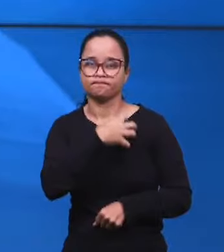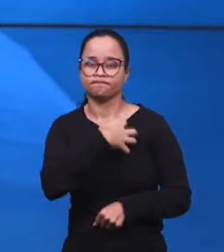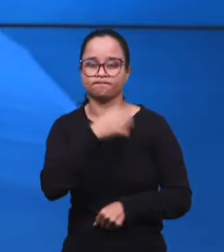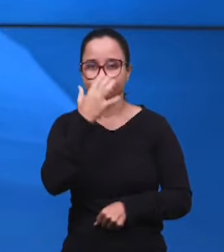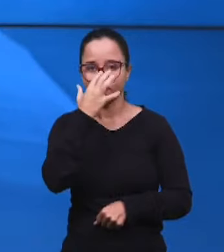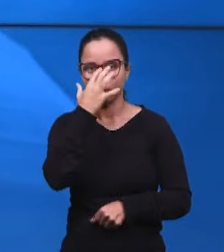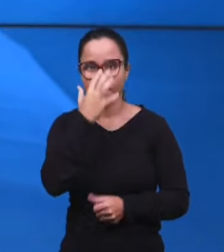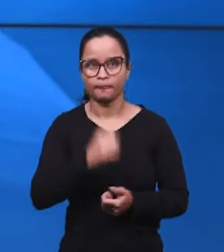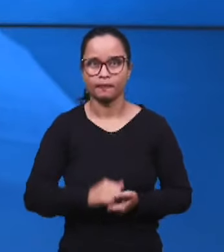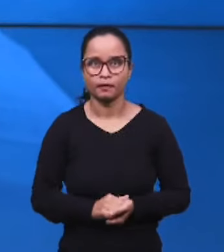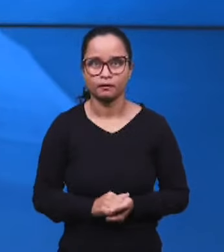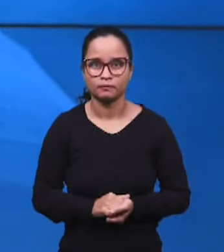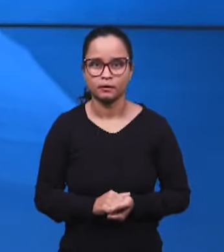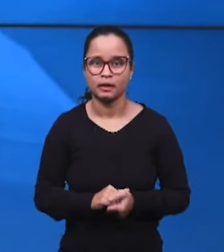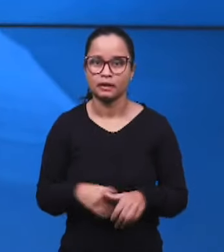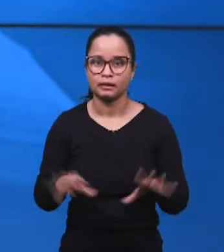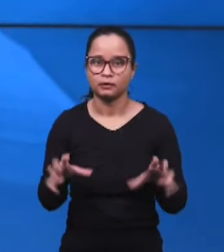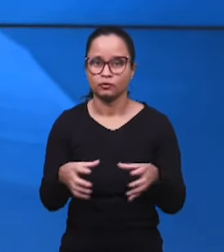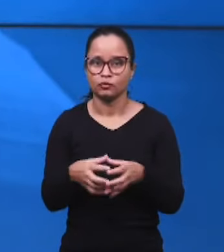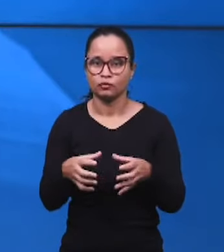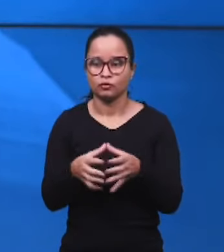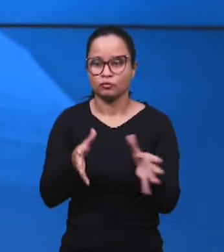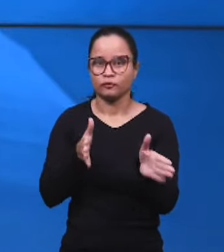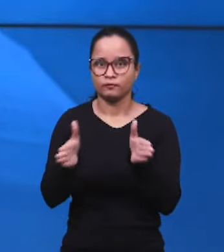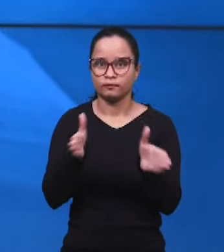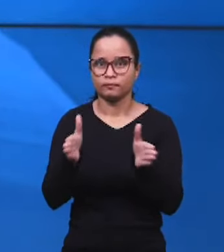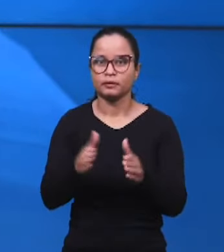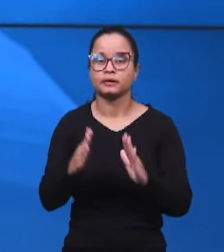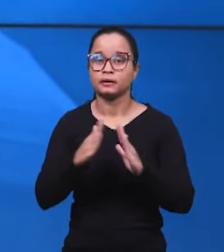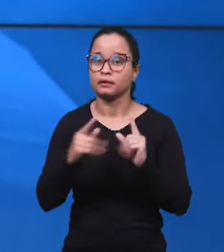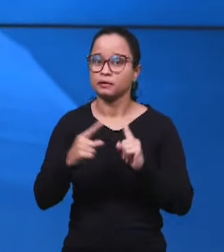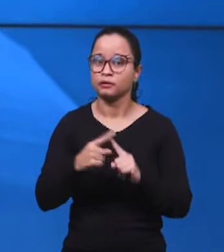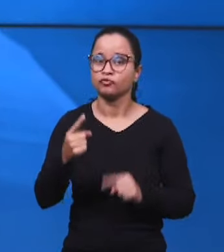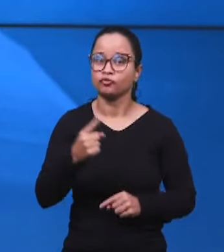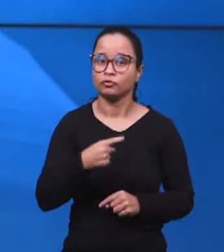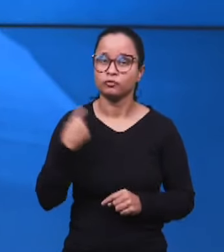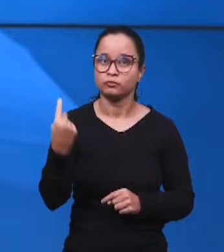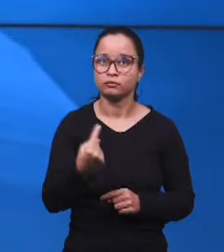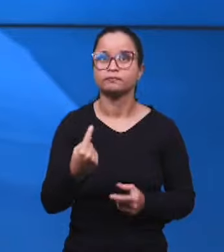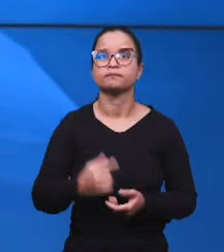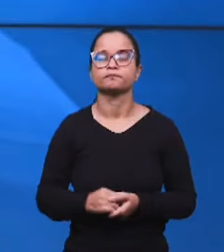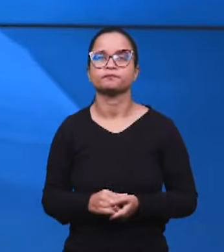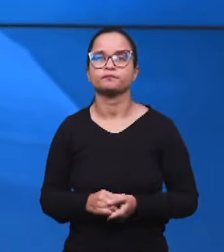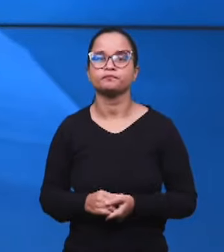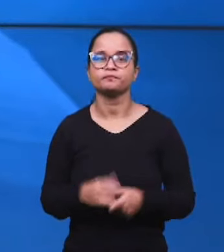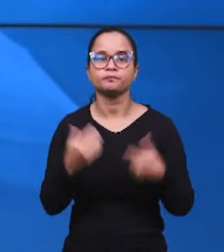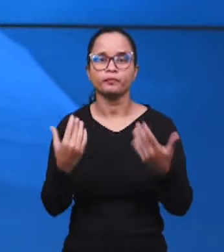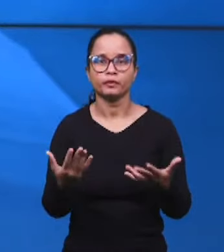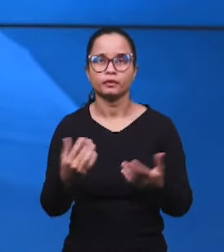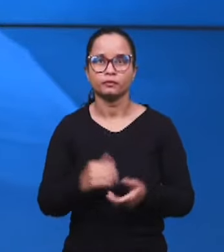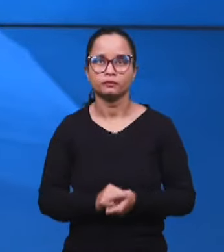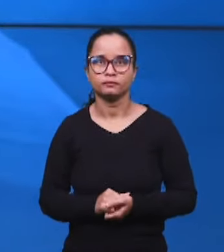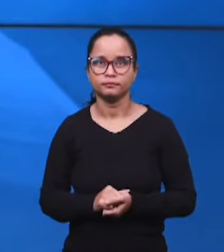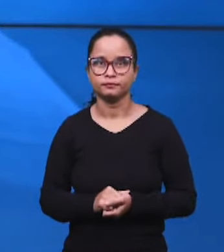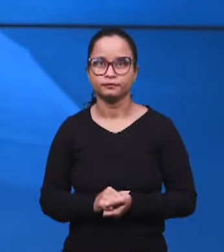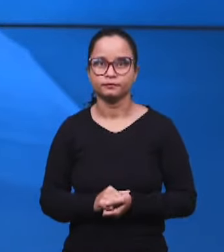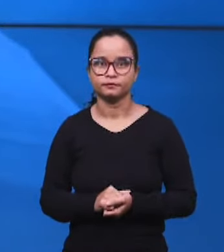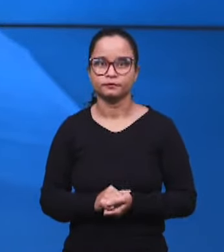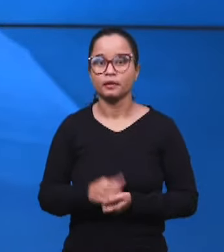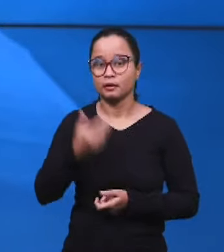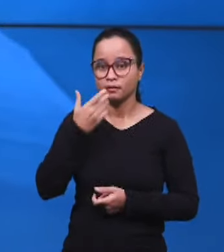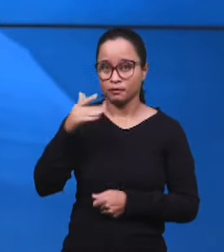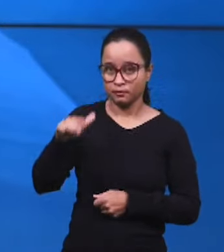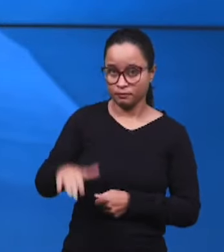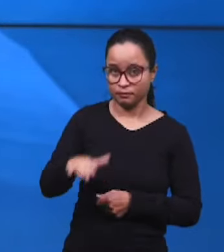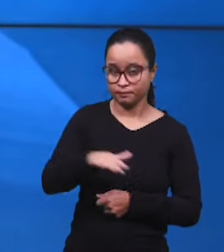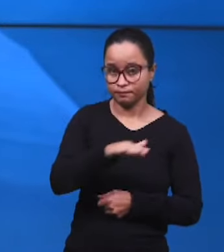é a Ana Beatriz. Ela é do grupo de acessibilidade da nossa igreja lá em Abaíra. E ela também é criança,